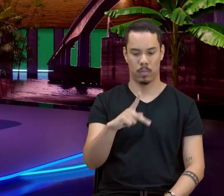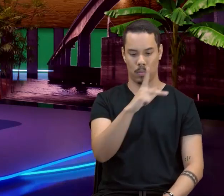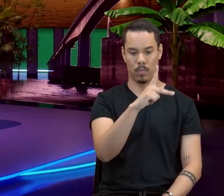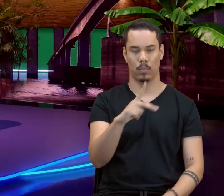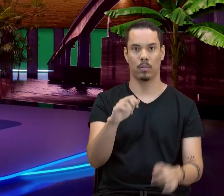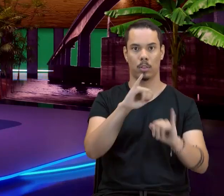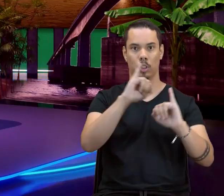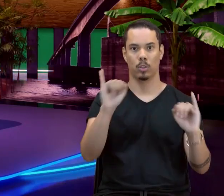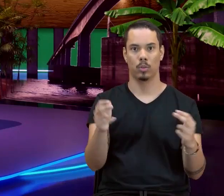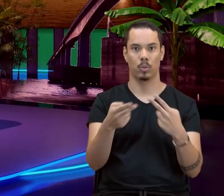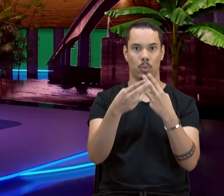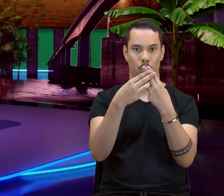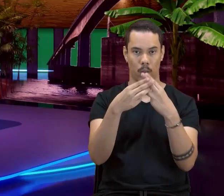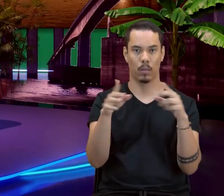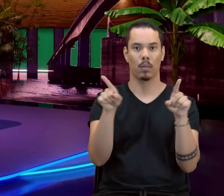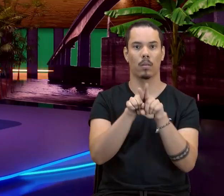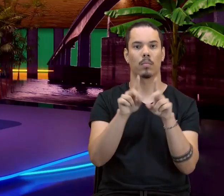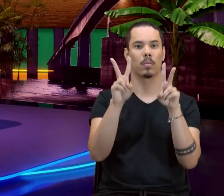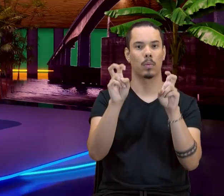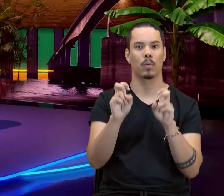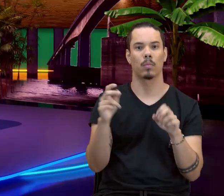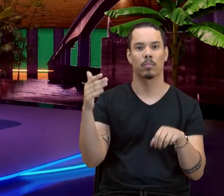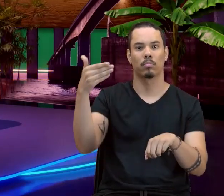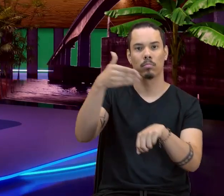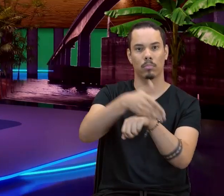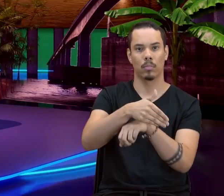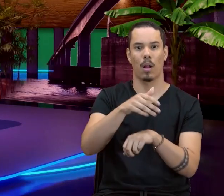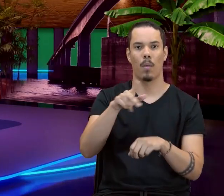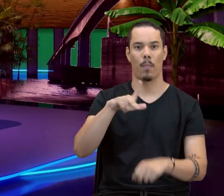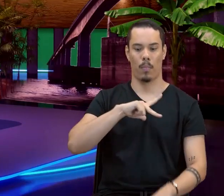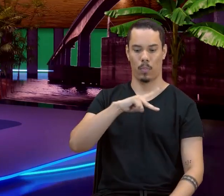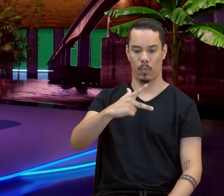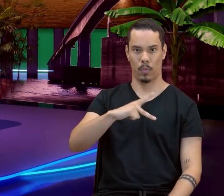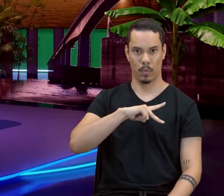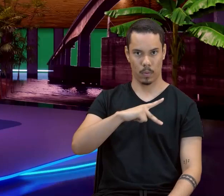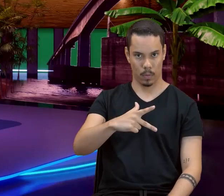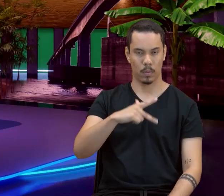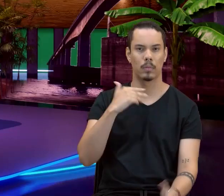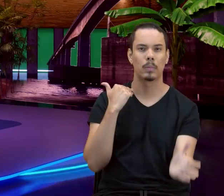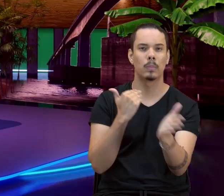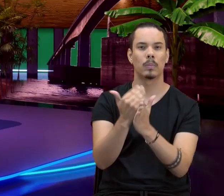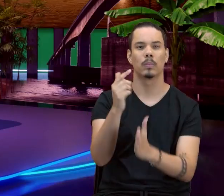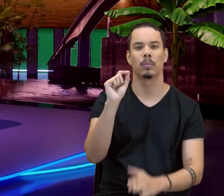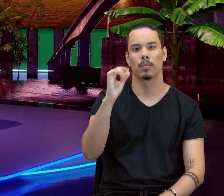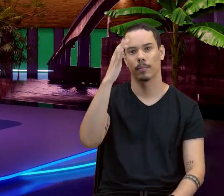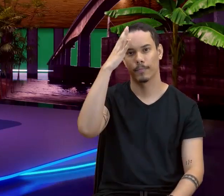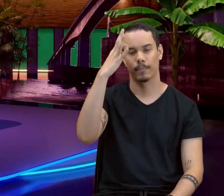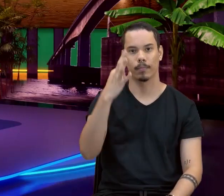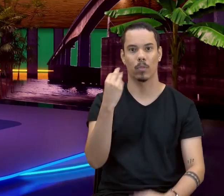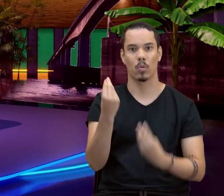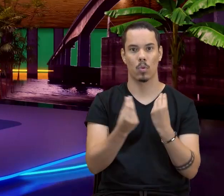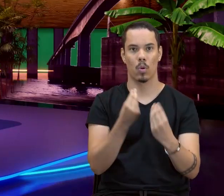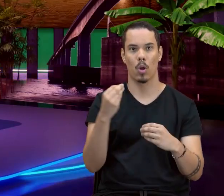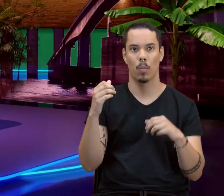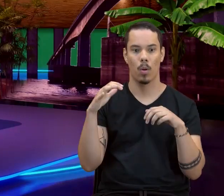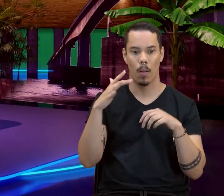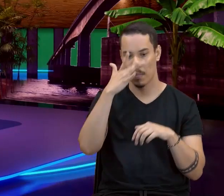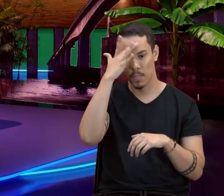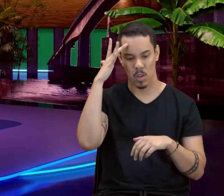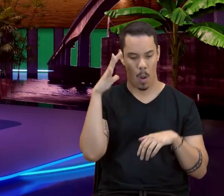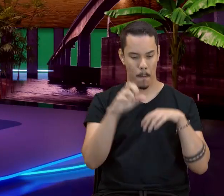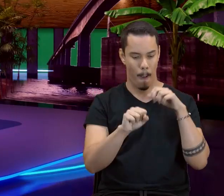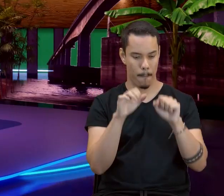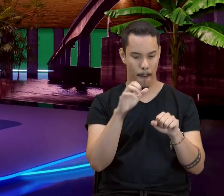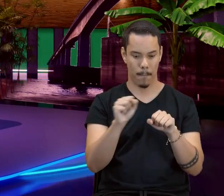né? Que isso aqui era Portugal. Olha só. Né? Desde ali começa-se a haver a ocupação humana. Obviamente